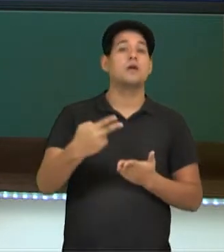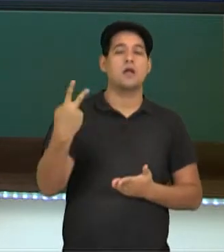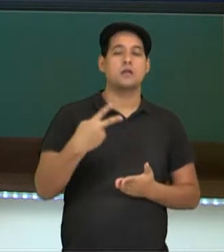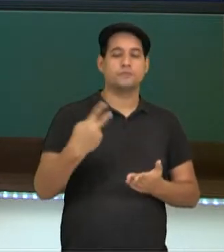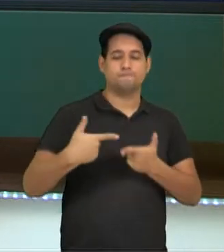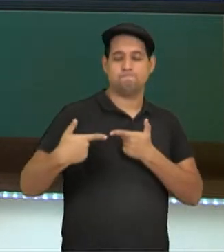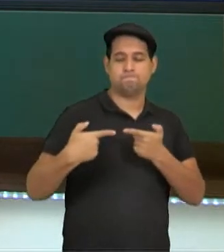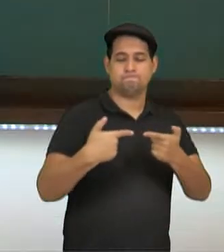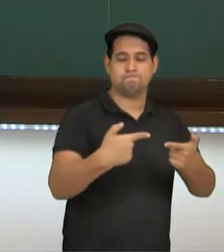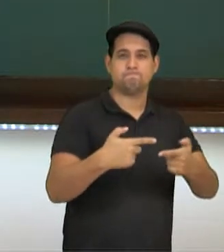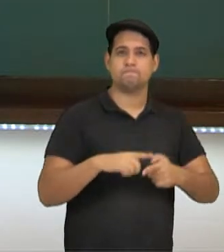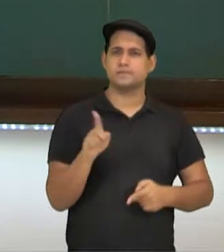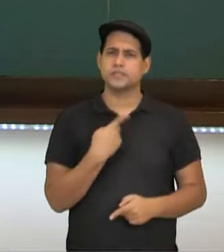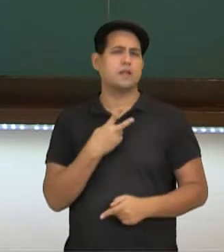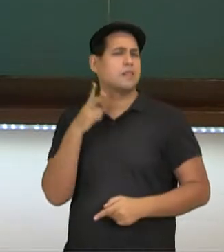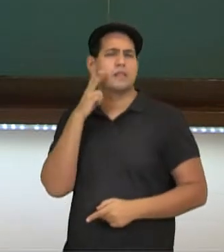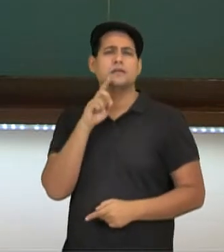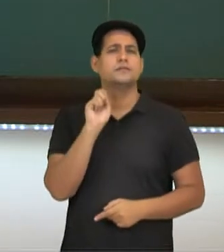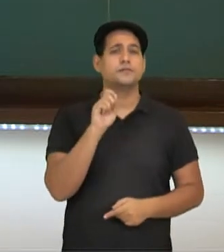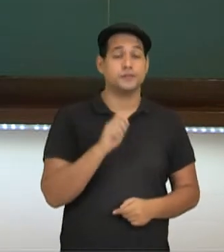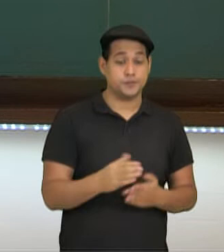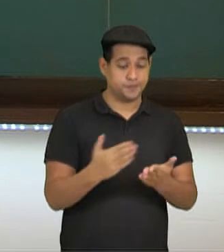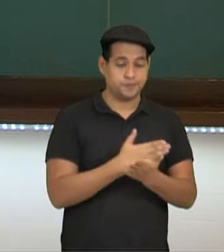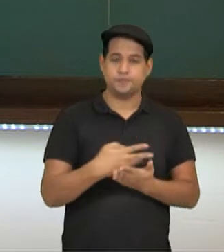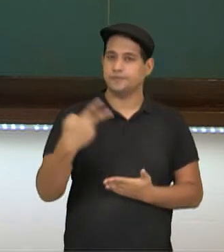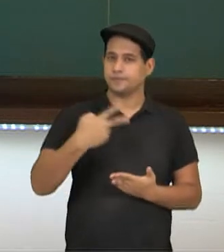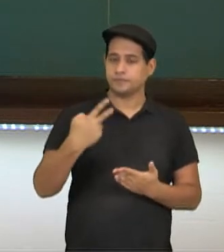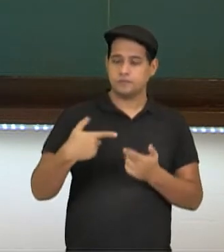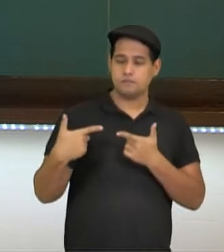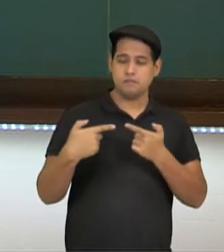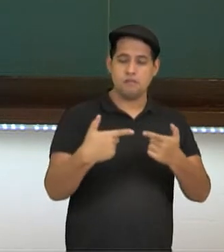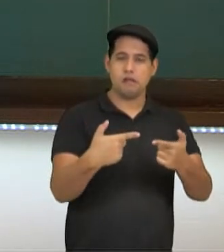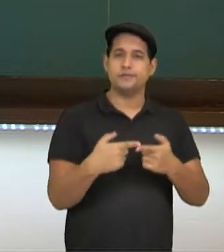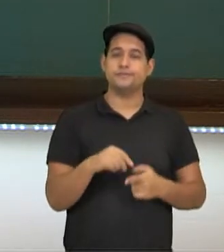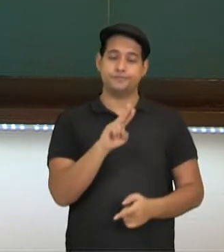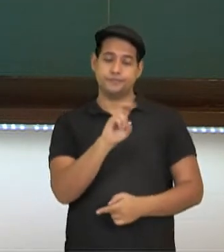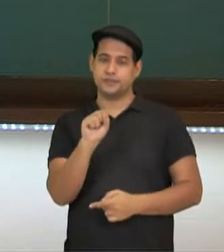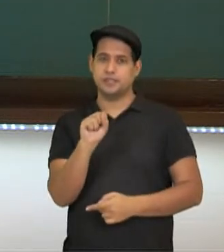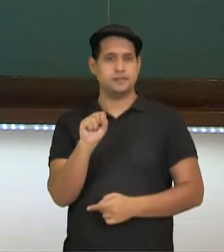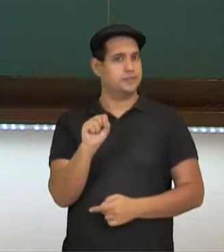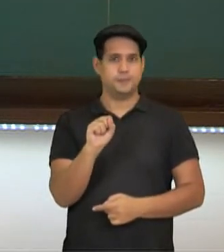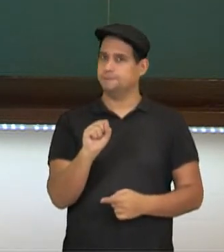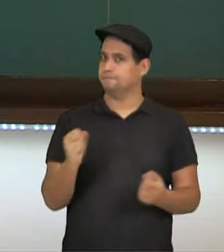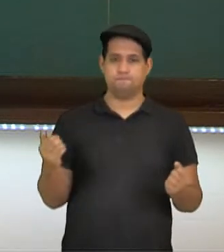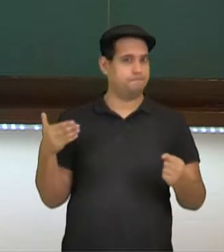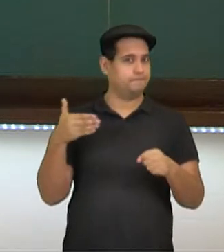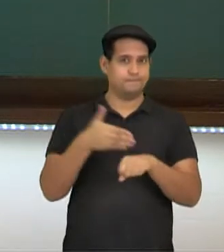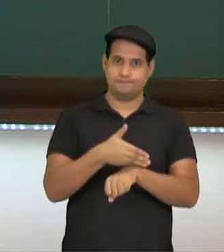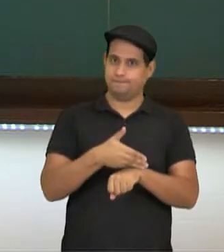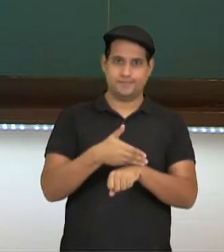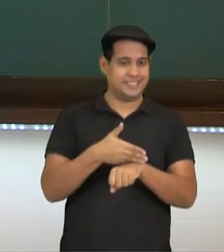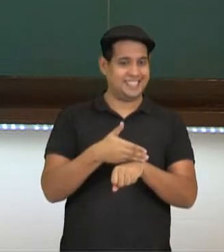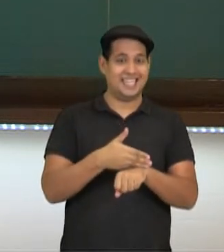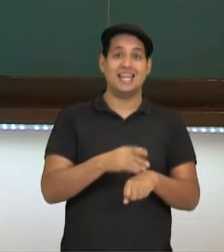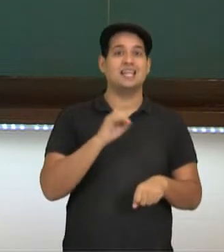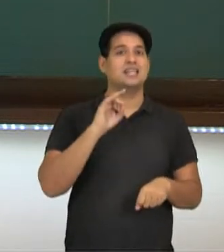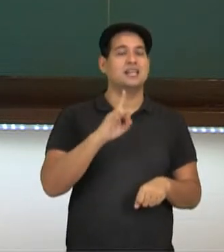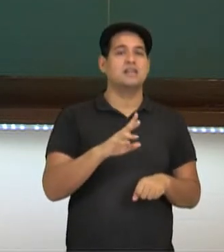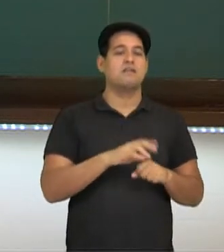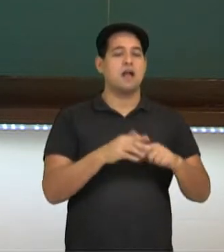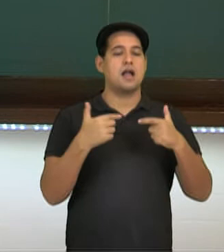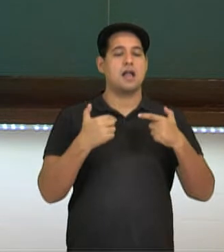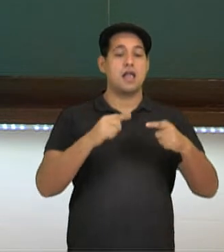Mundial. Vamos lembrar aqui que nesse início da Segunda Guerra Mundial, a União Soviética não entra, ela só vai participar dessa guerra